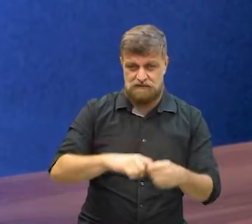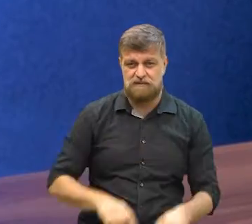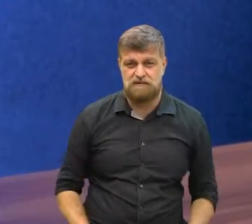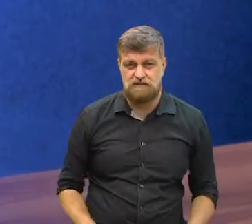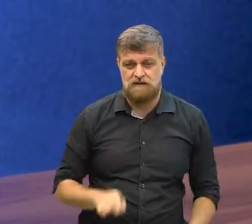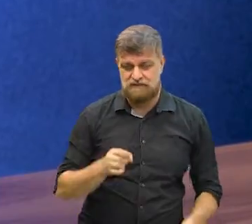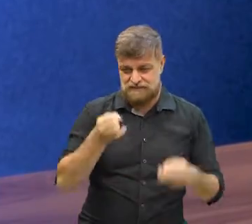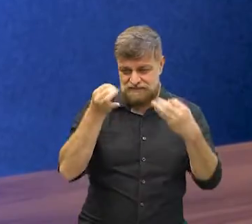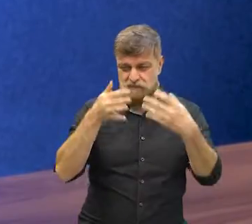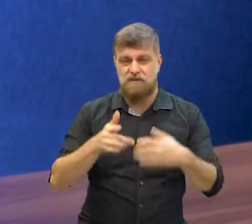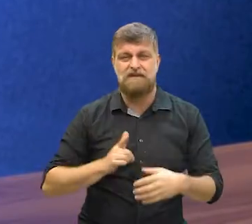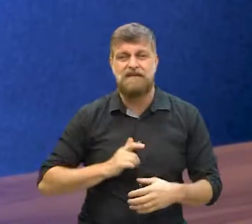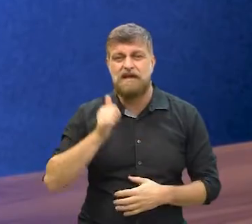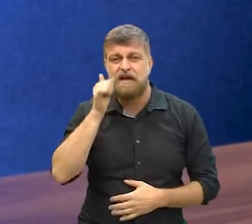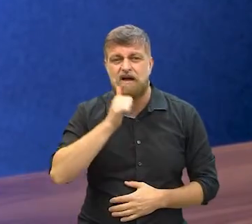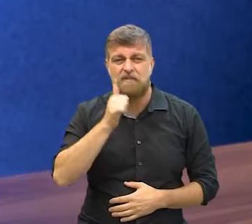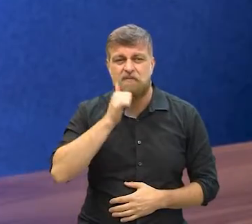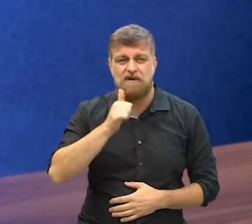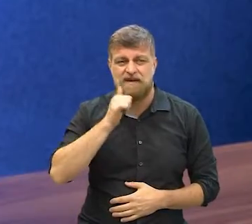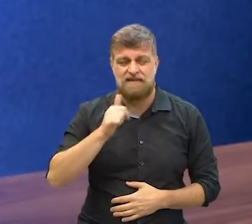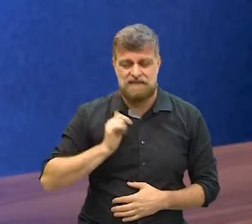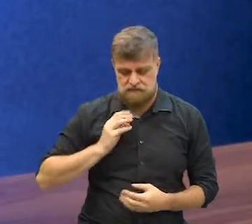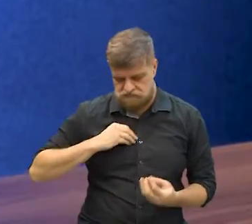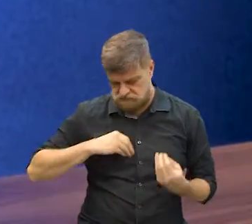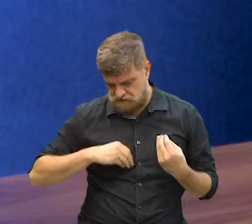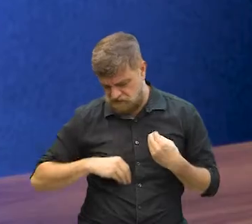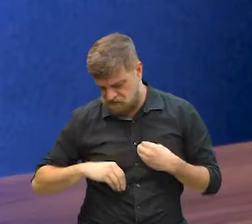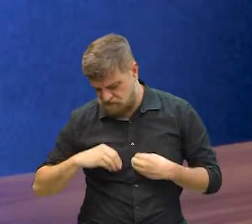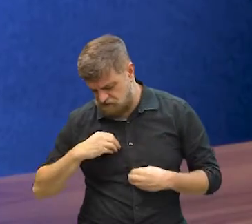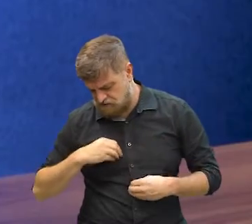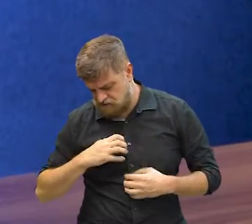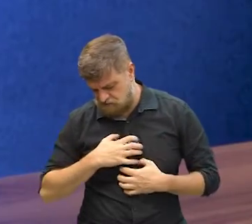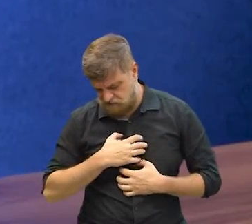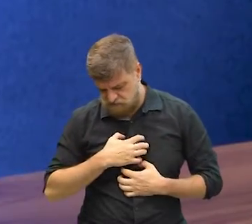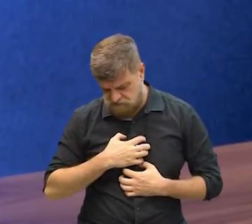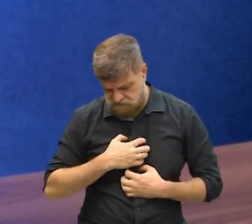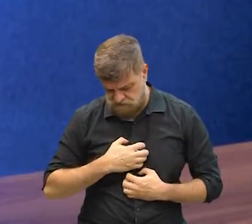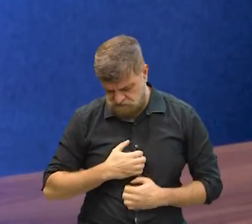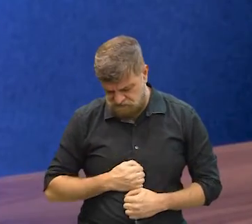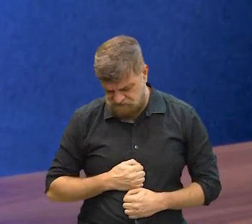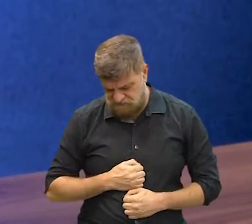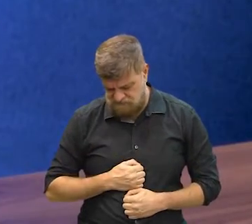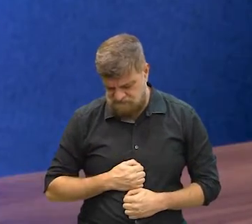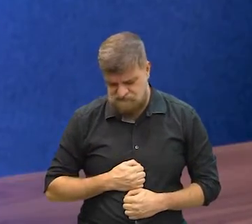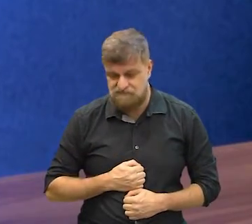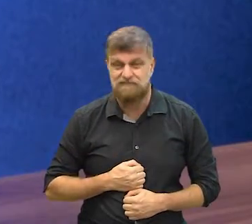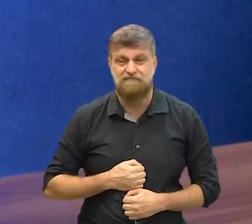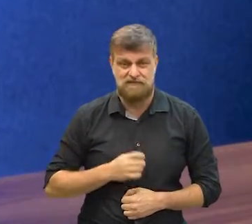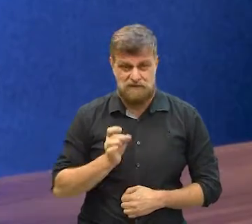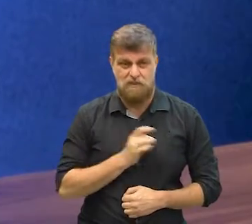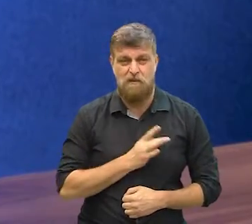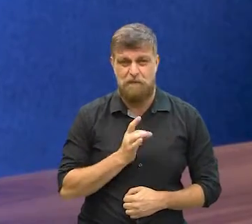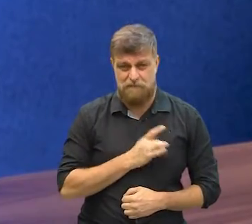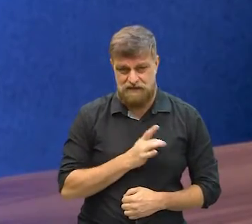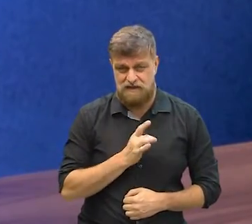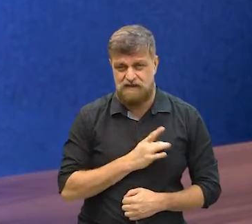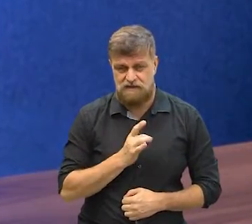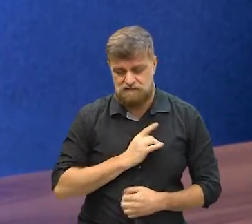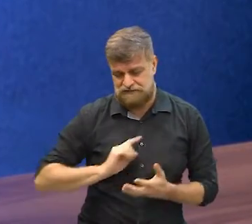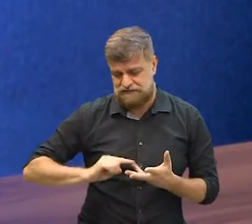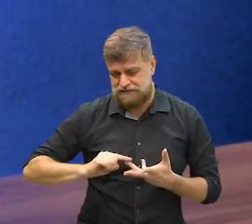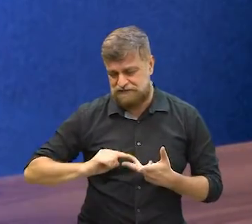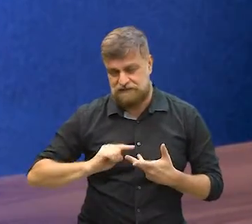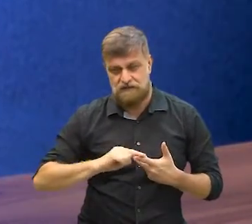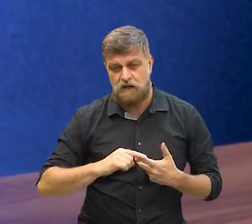tem, como você disse, mulheres que durante a pandemia entraram em depressão, deixaram de se Sim. cuidar até por medo, uma série de